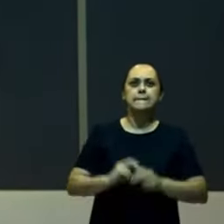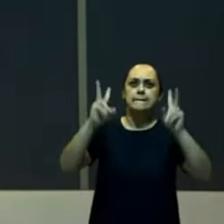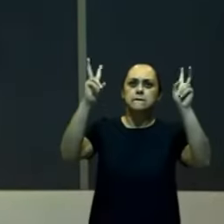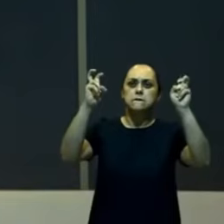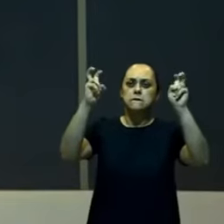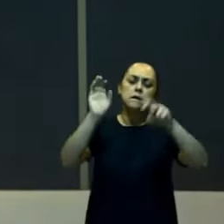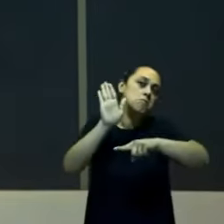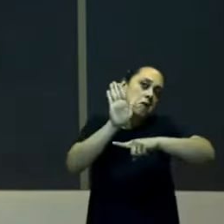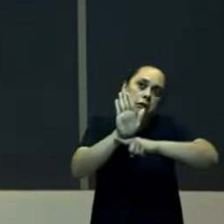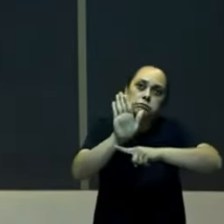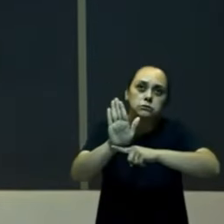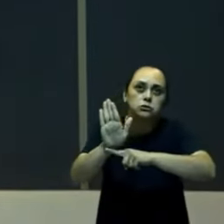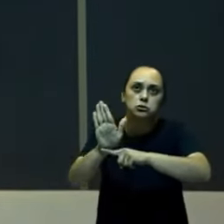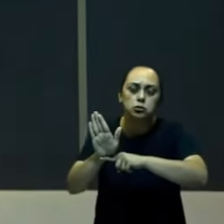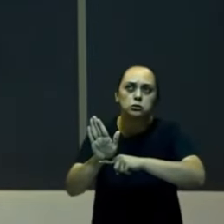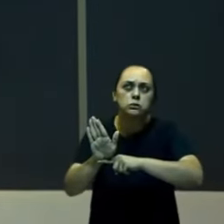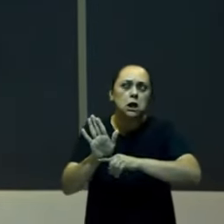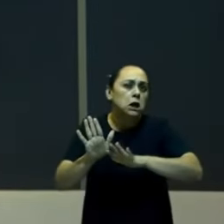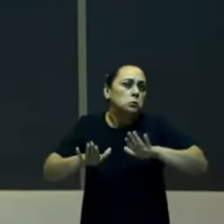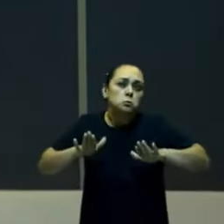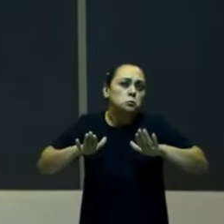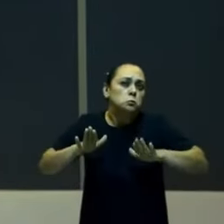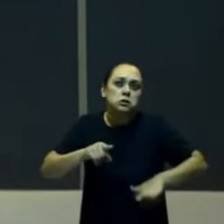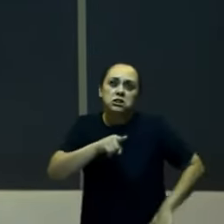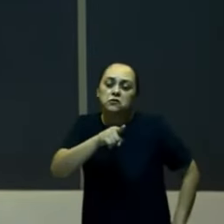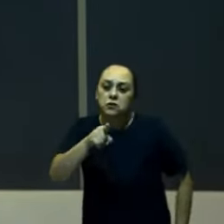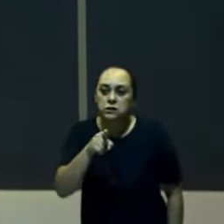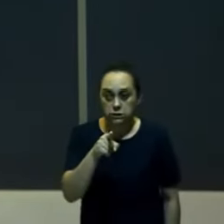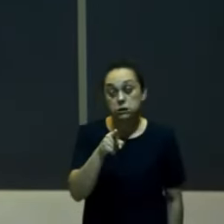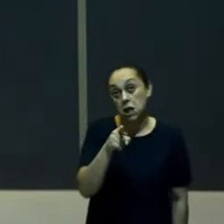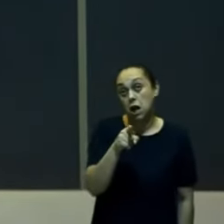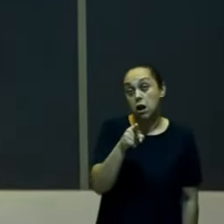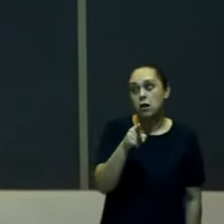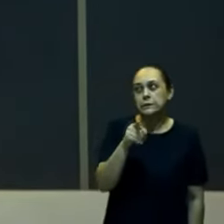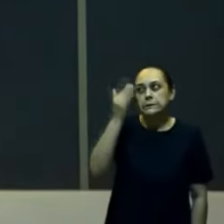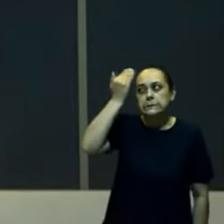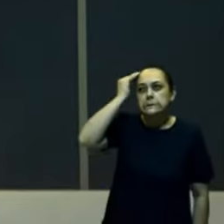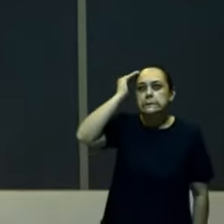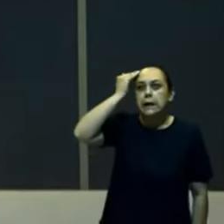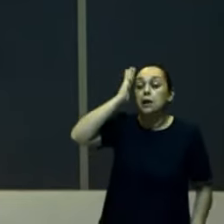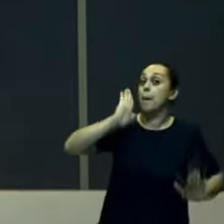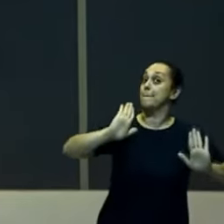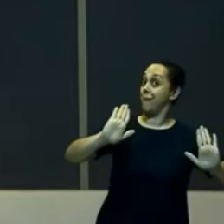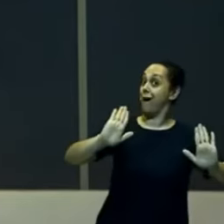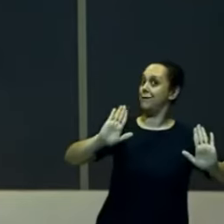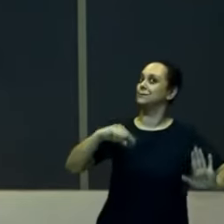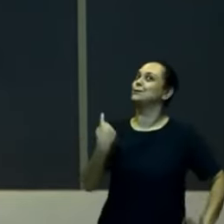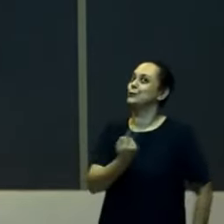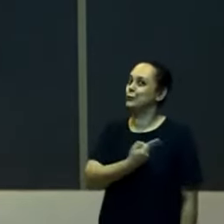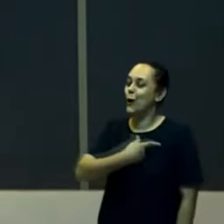Eu não sei se você consegue entender, mas nós servimos um Deus generoso.